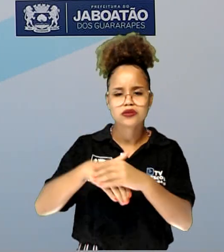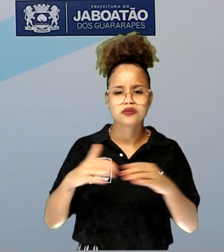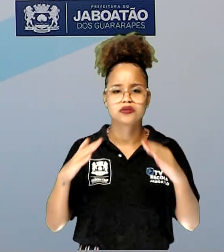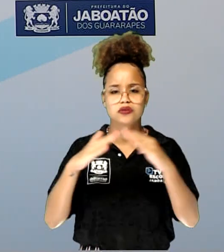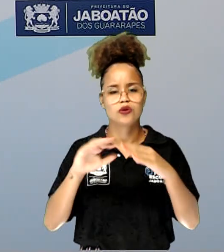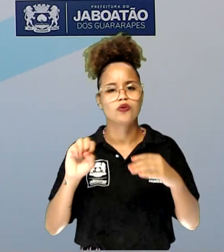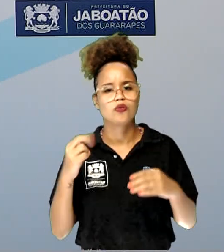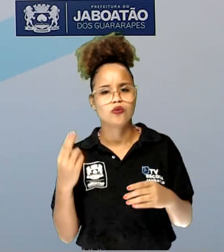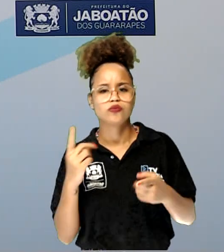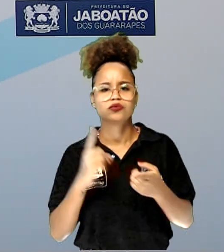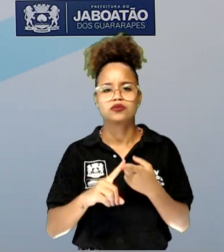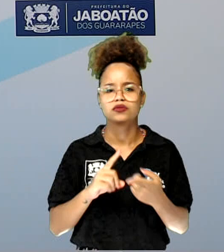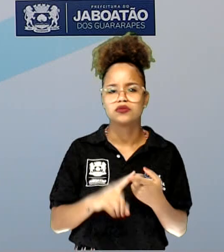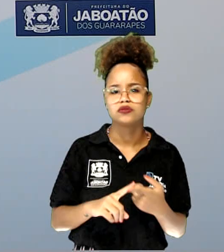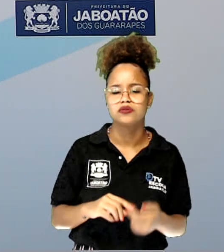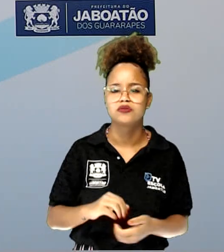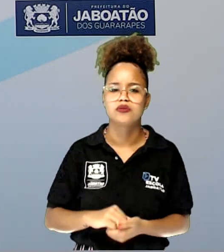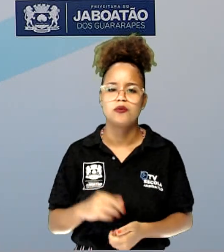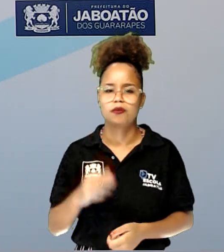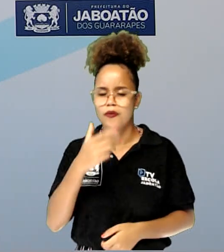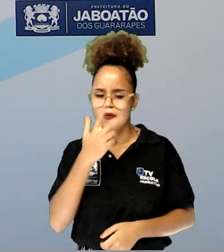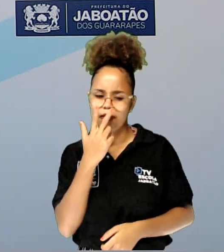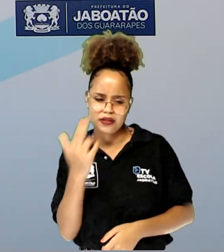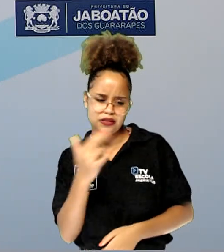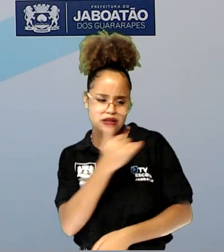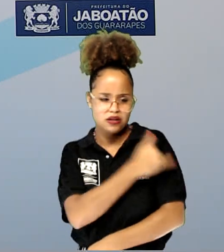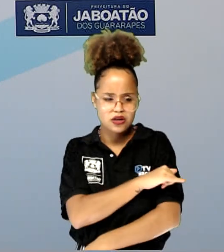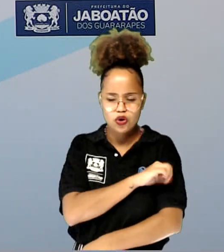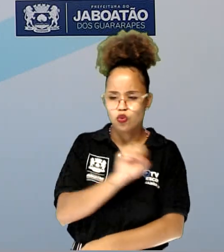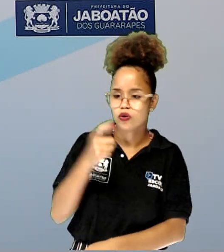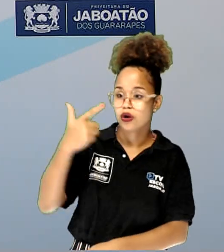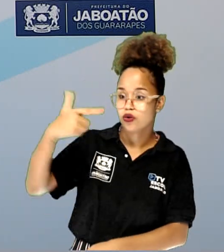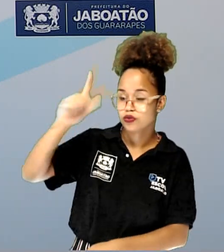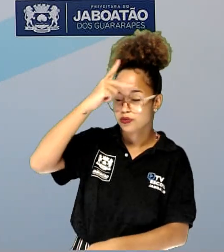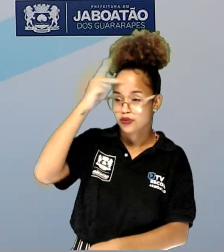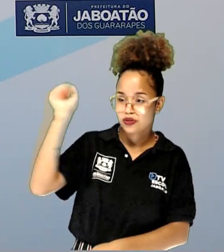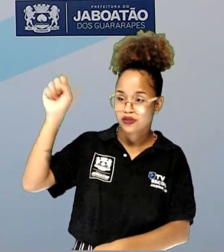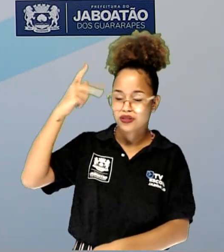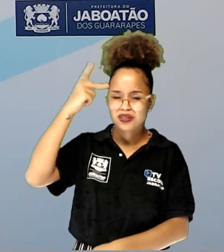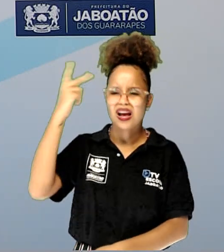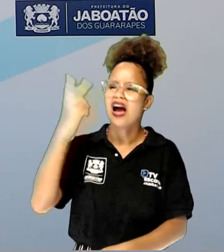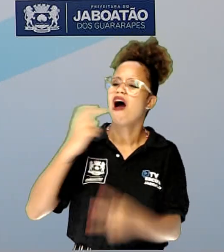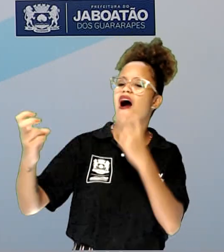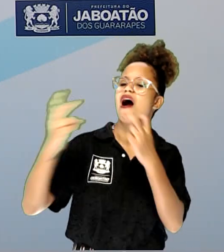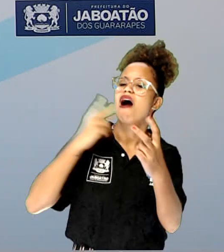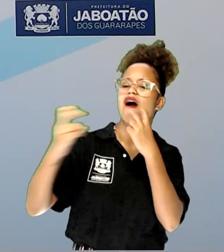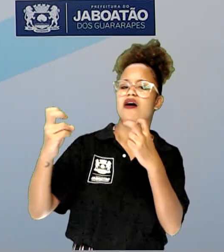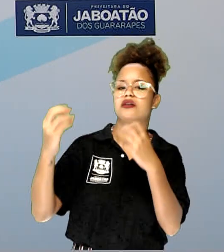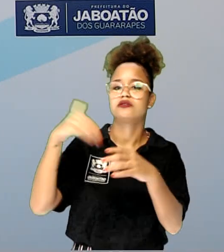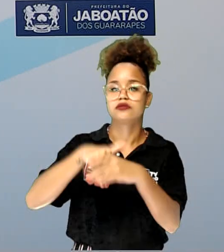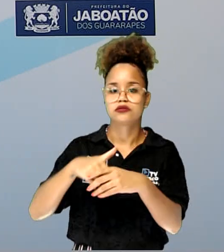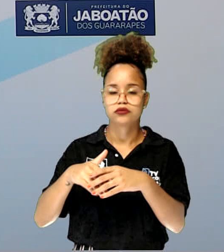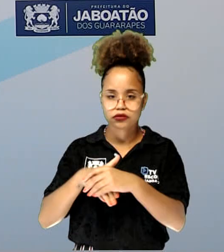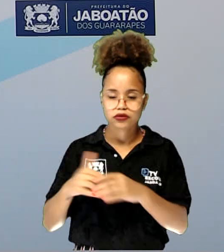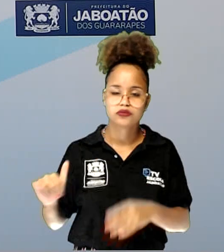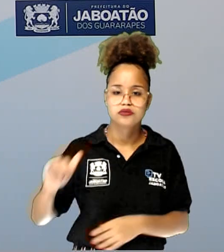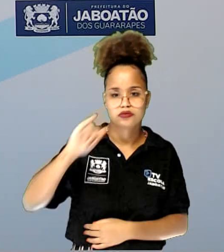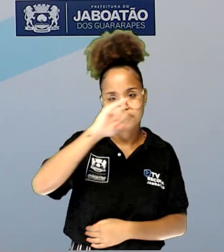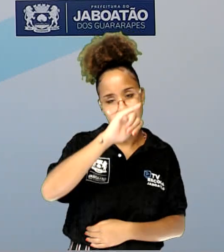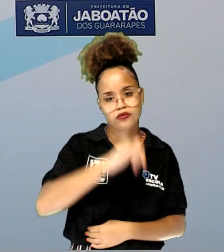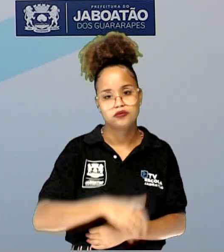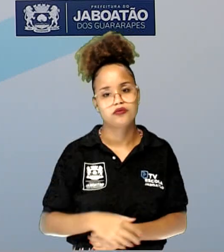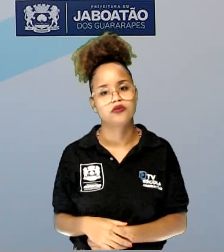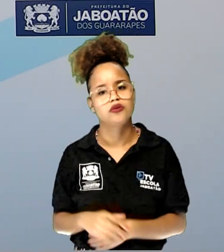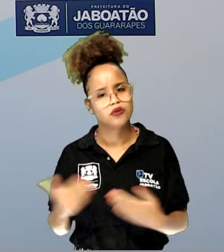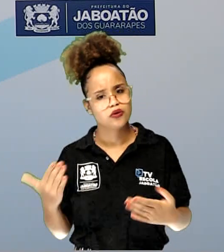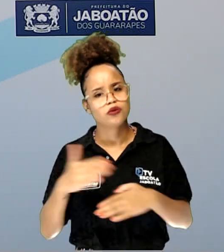que ela estava no Rio de Janeiro e ele em São Paulo, ou seja, que ela gritava, ela fazia fechame dentro do avião. Então, tudo isso